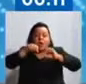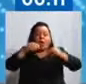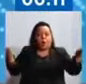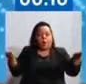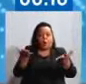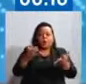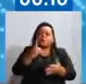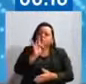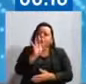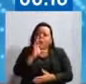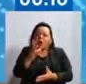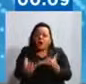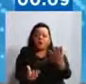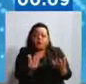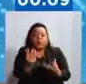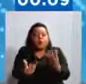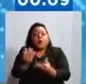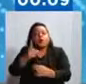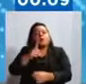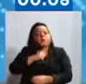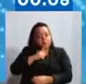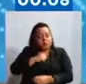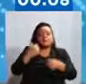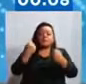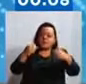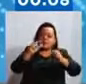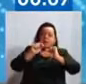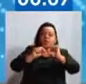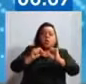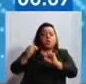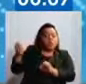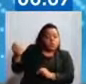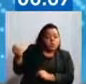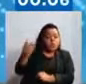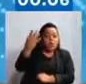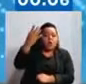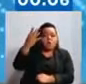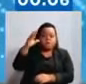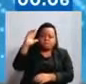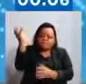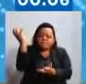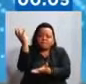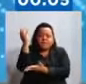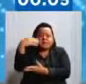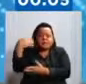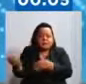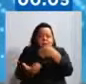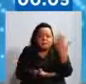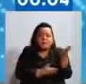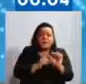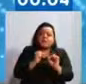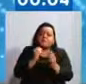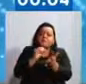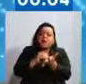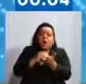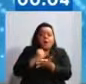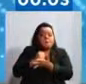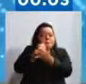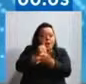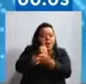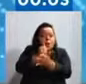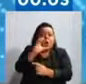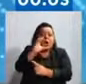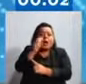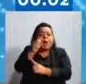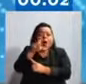só há queimadas porque há, sim, necessidade de novos desmatamentos. Falta de apoio do poder público. Calcário, correção do